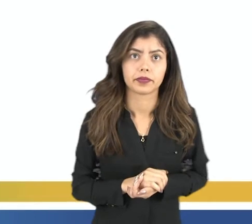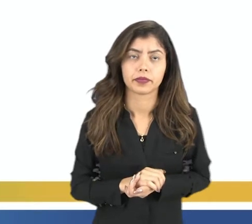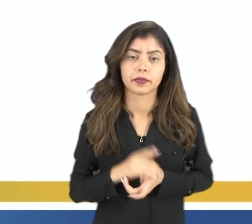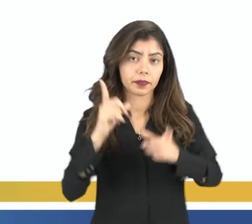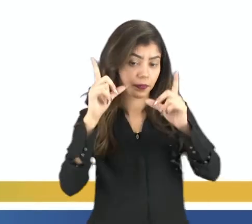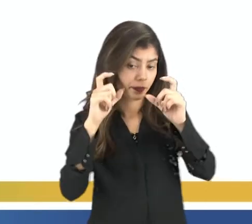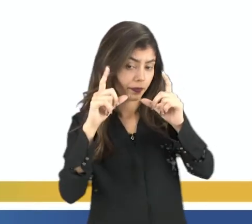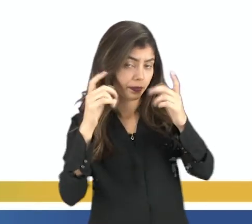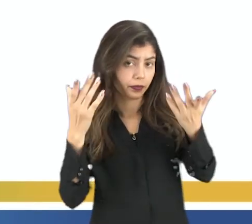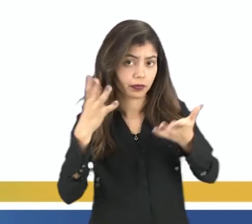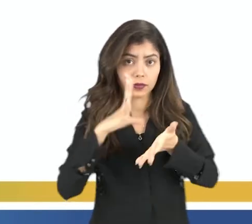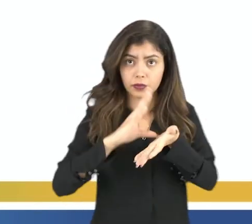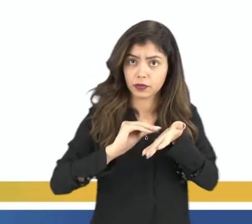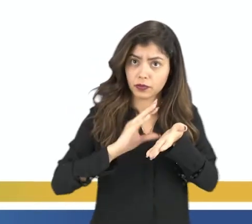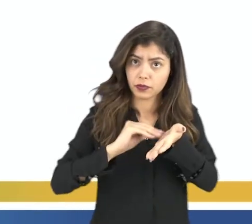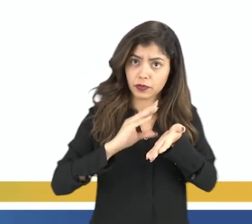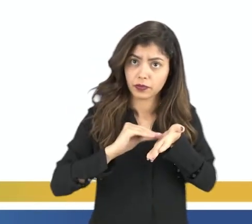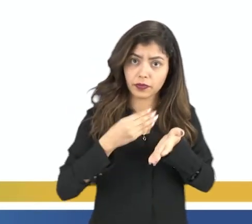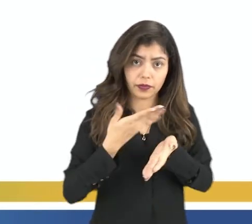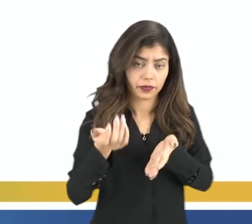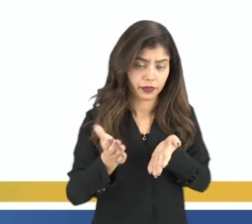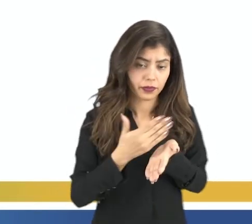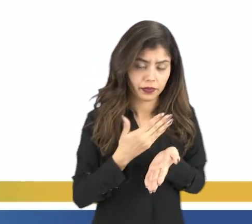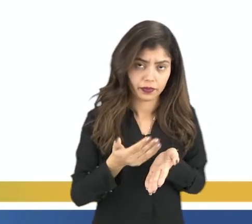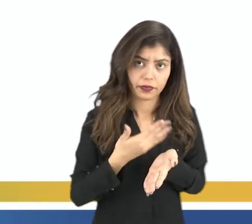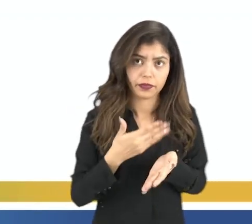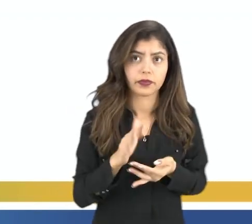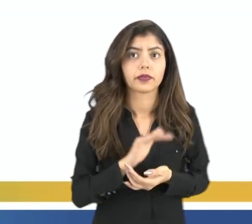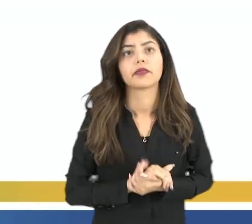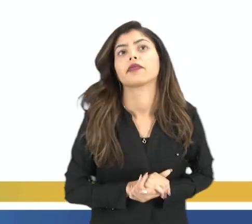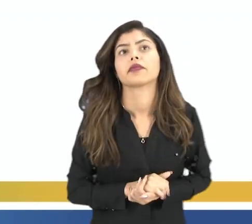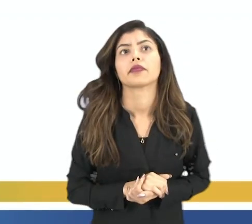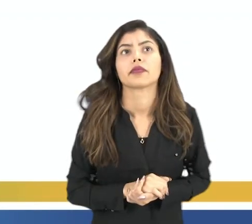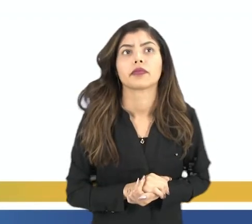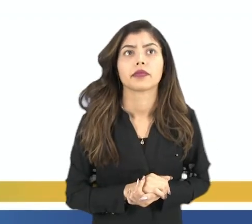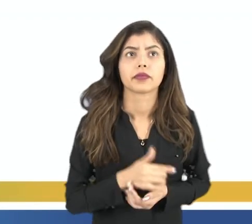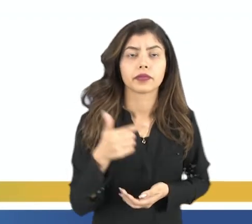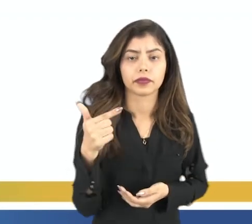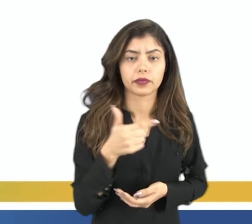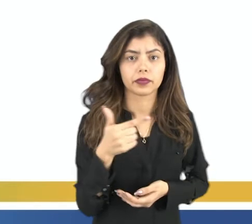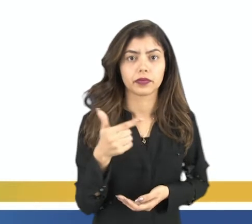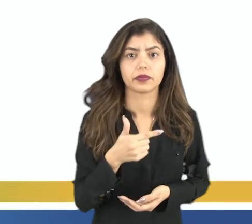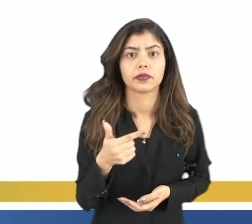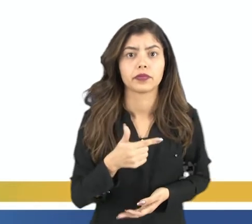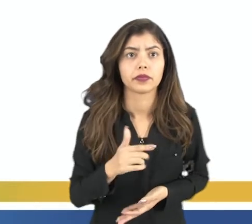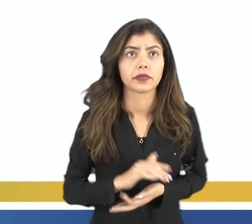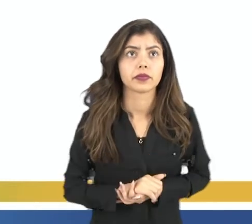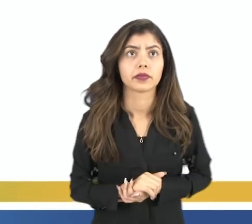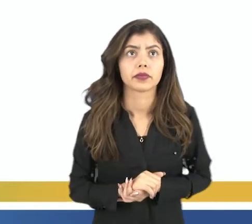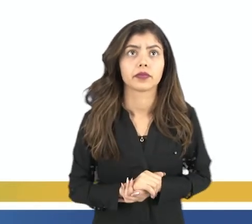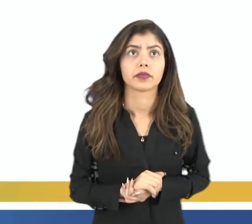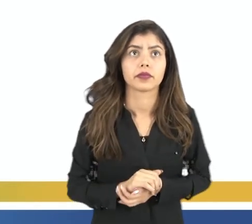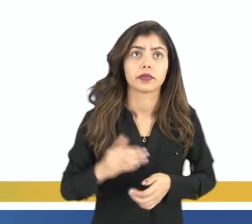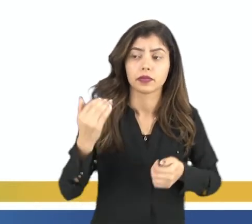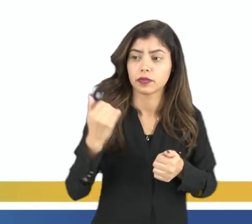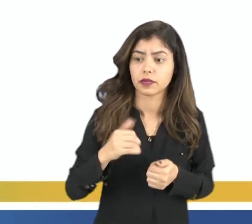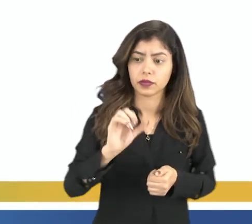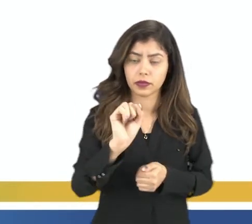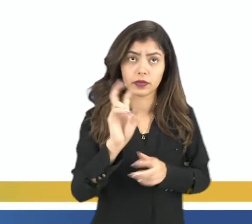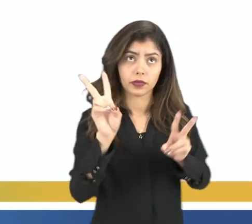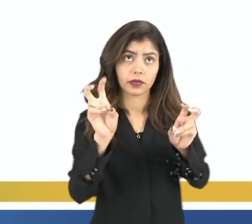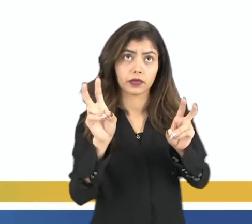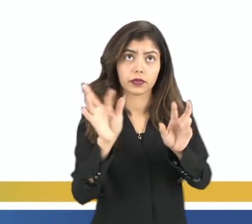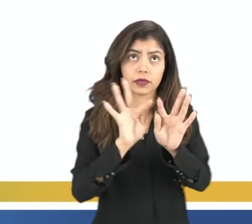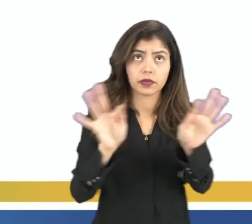uma foto, então copia aí no seu caderno, tá? Vamos para a questão 2. Sobre as frases da questão